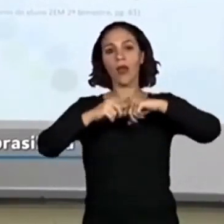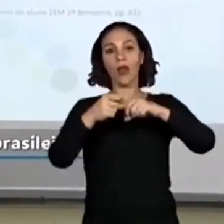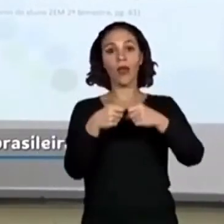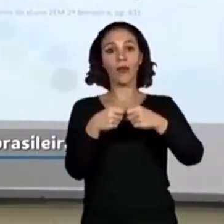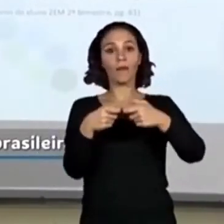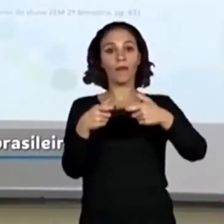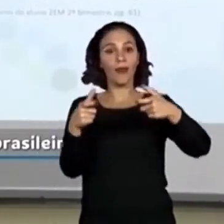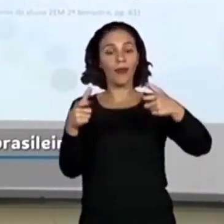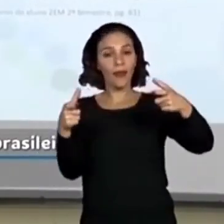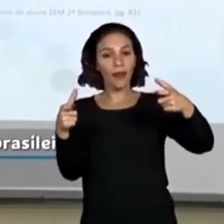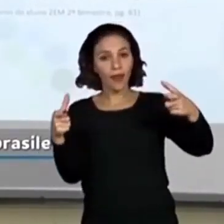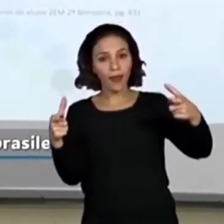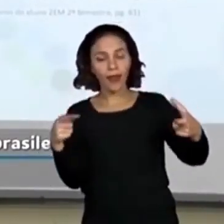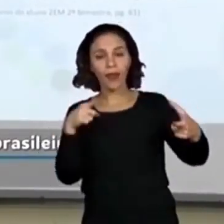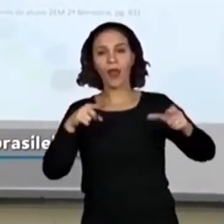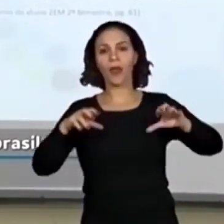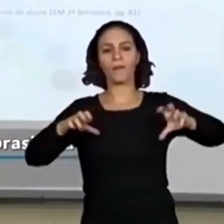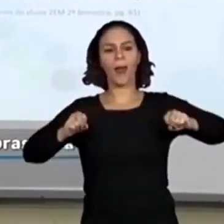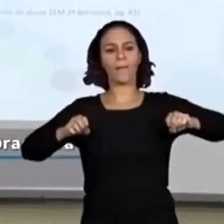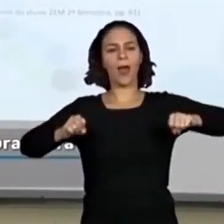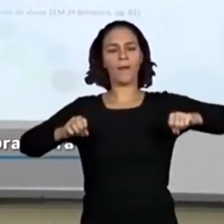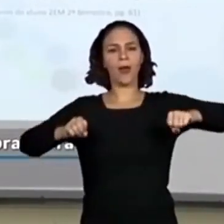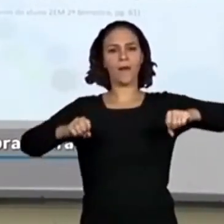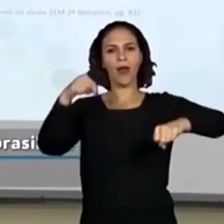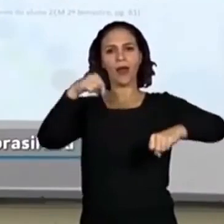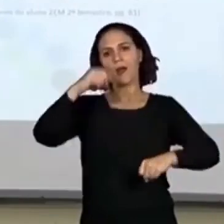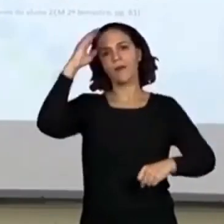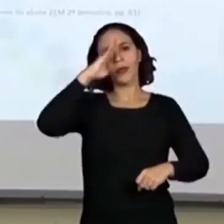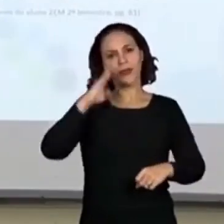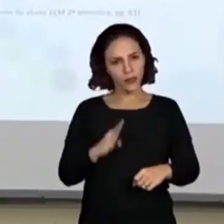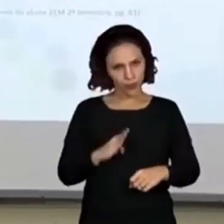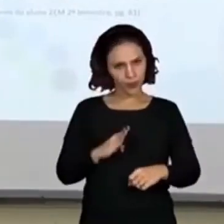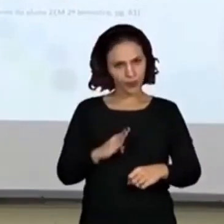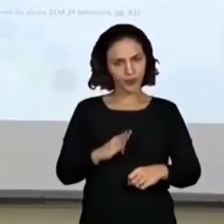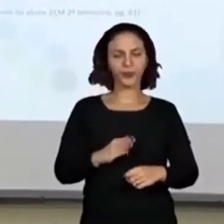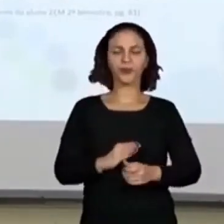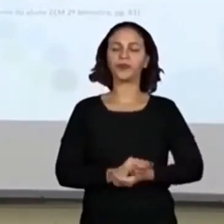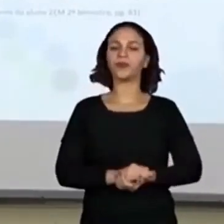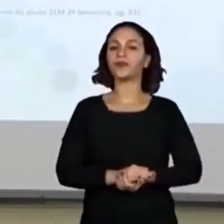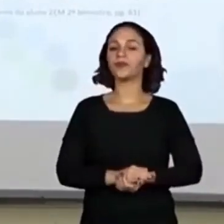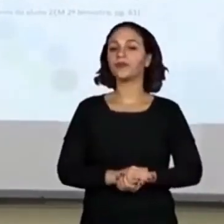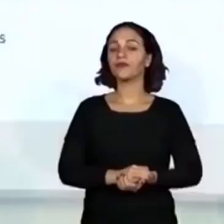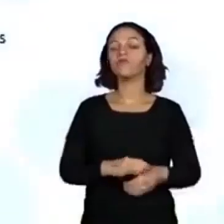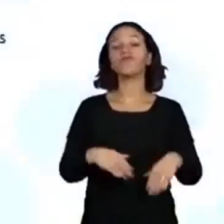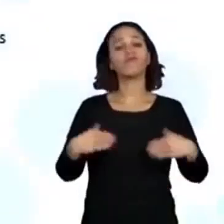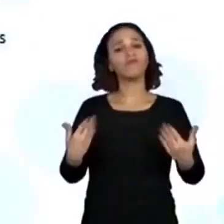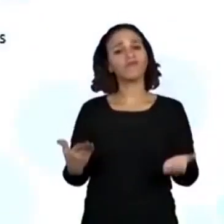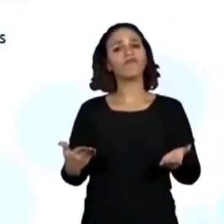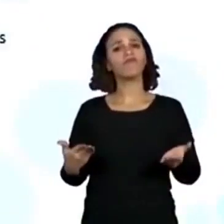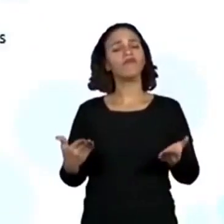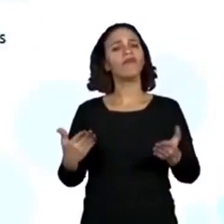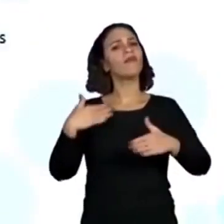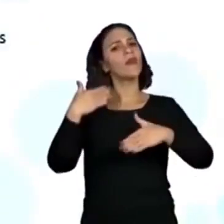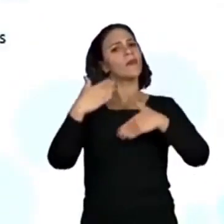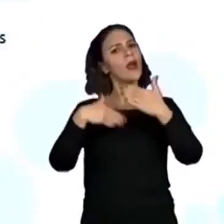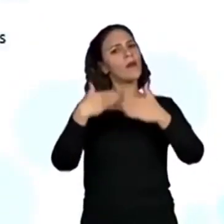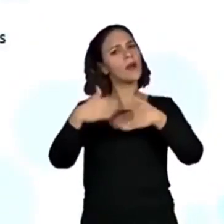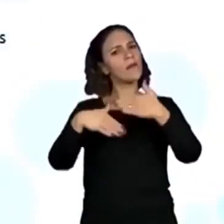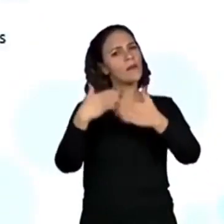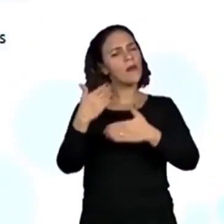ampliando a ocupação do espaço territorial brasileiro, ok? Então, somente na década